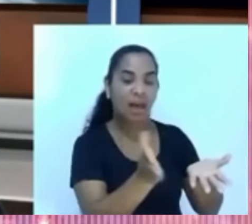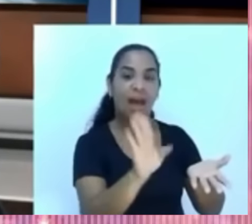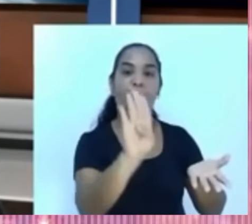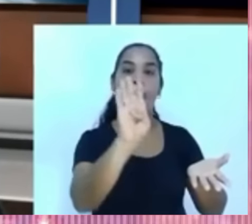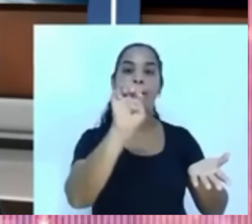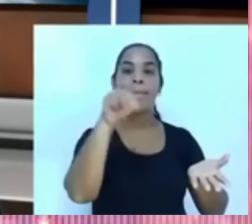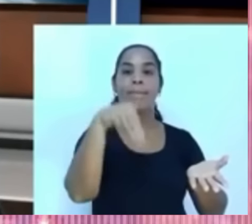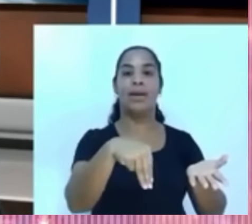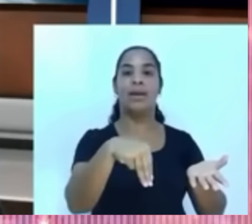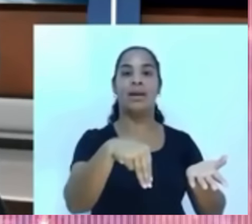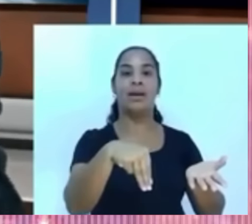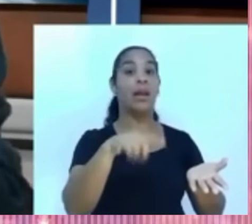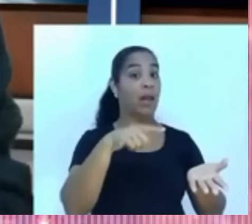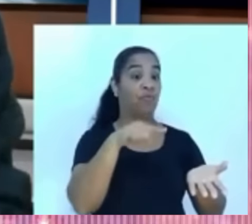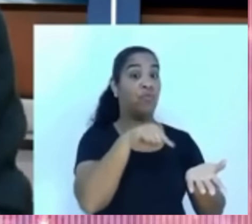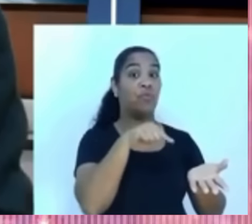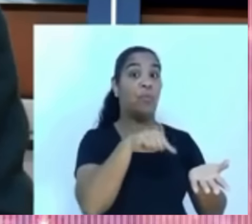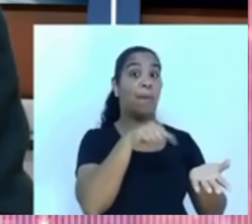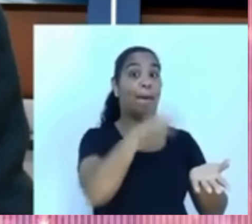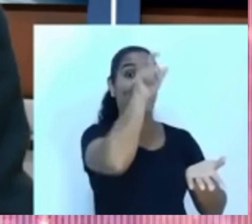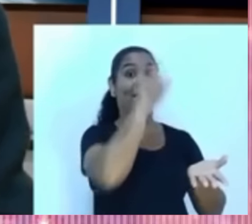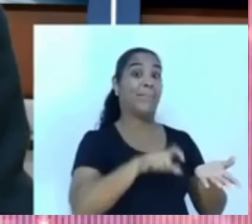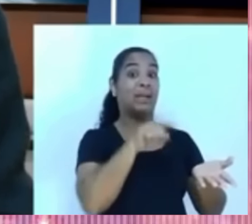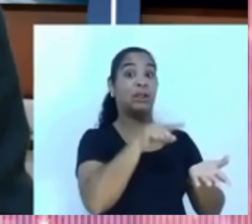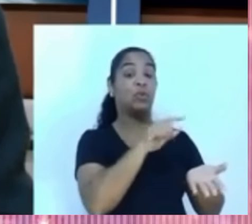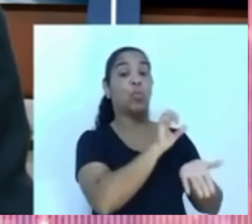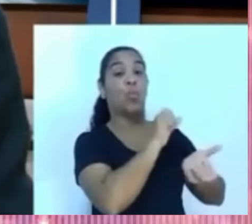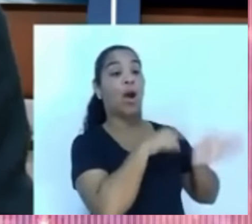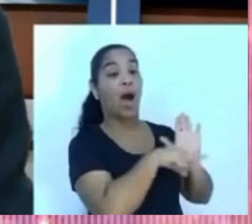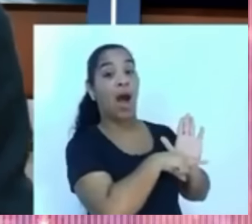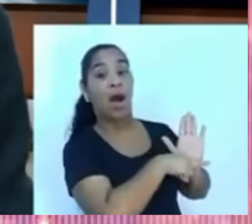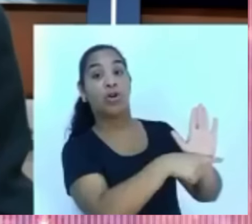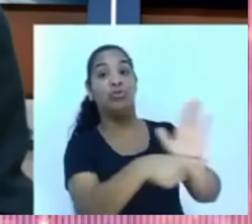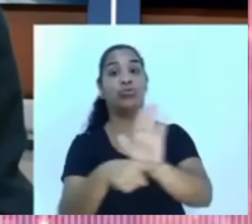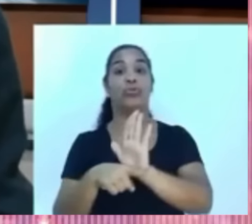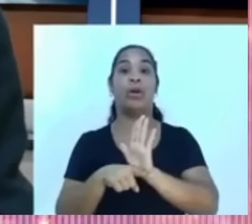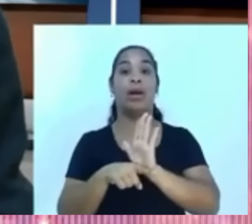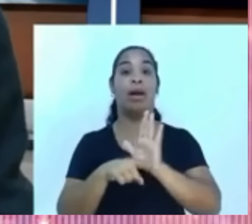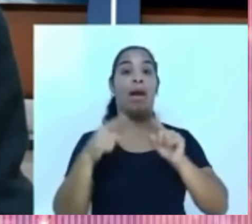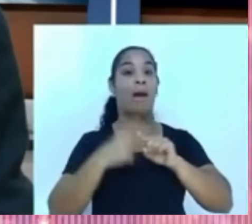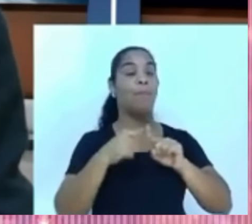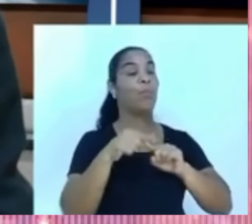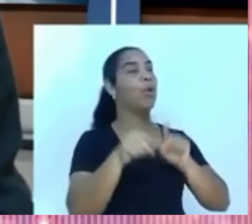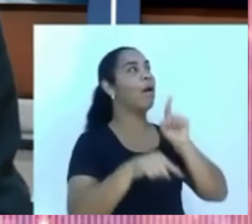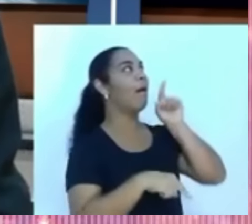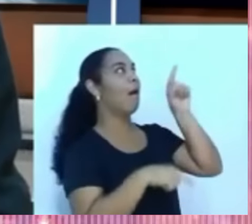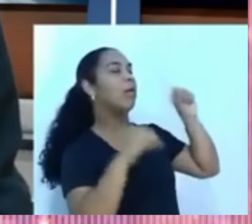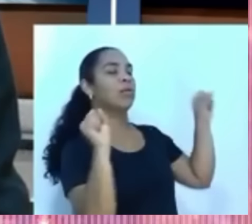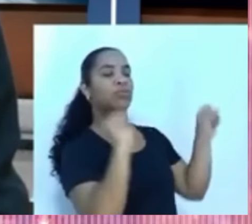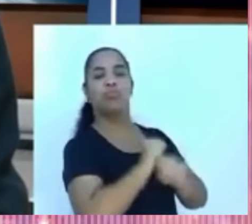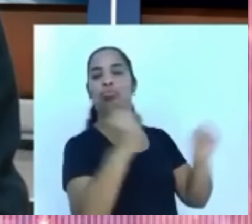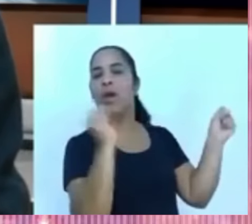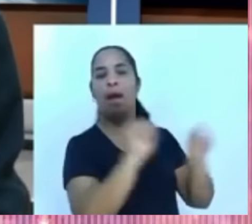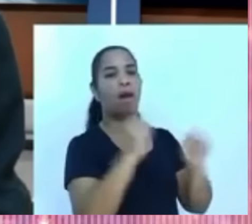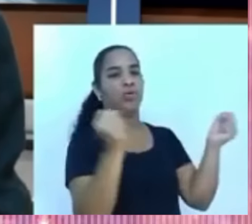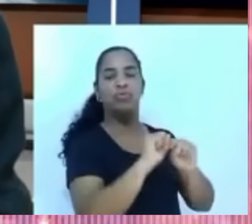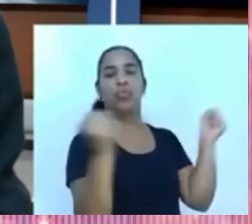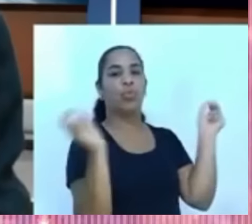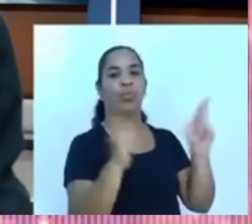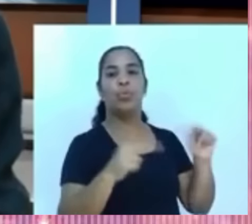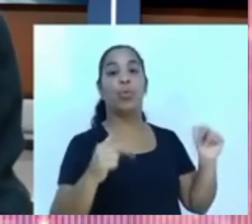este alguém superará todos os tempos porque ele será destrutível nós vamos encontrar isso